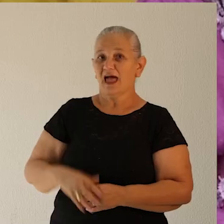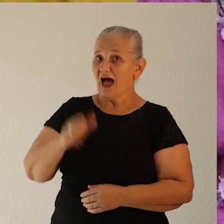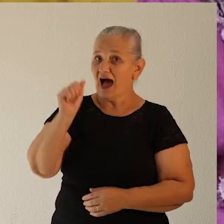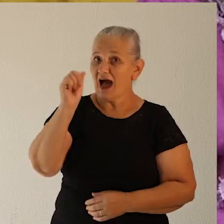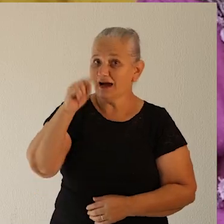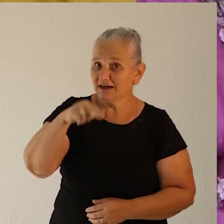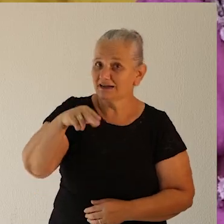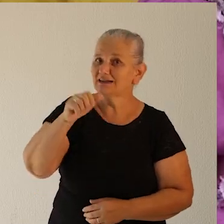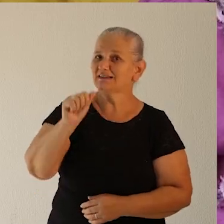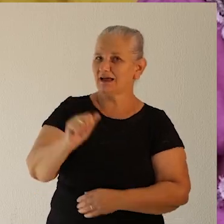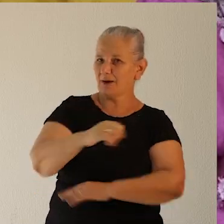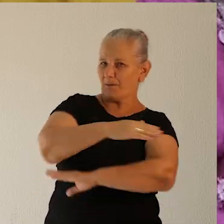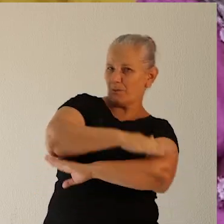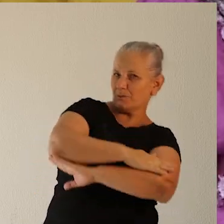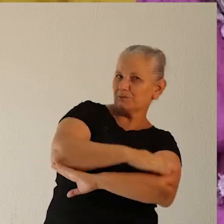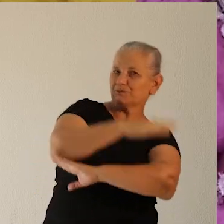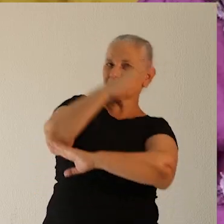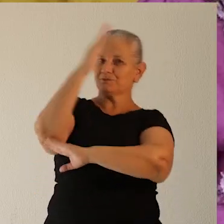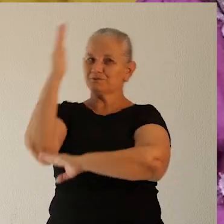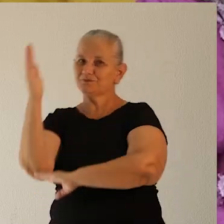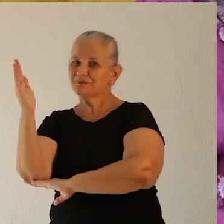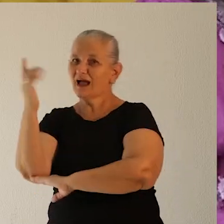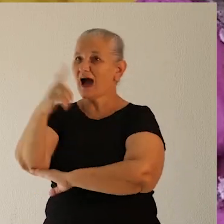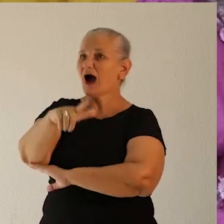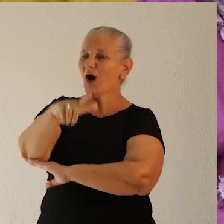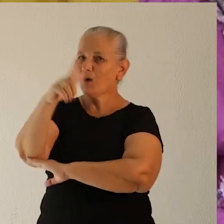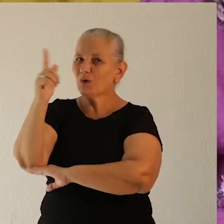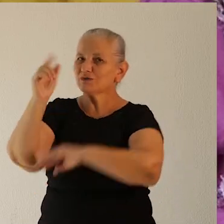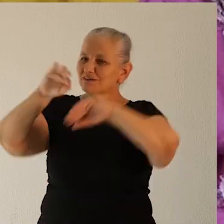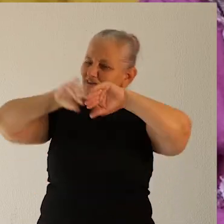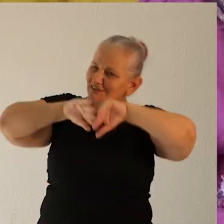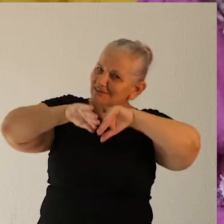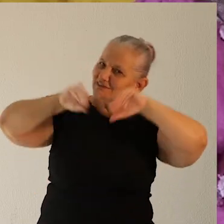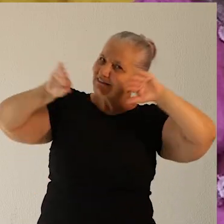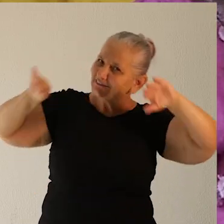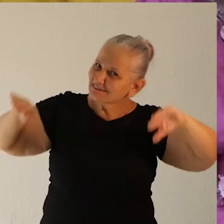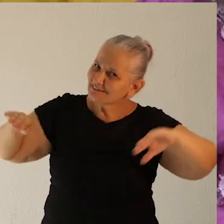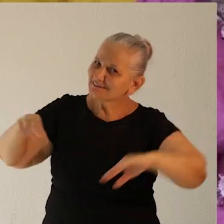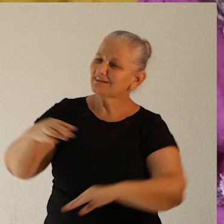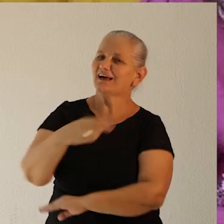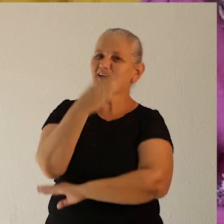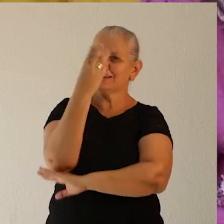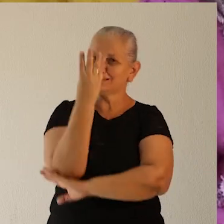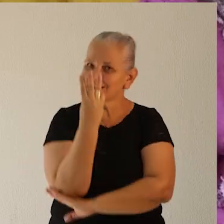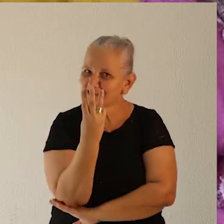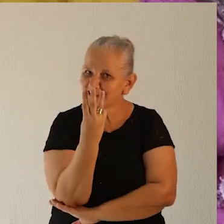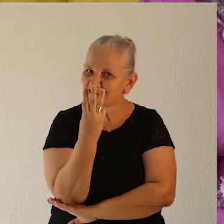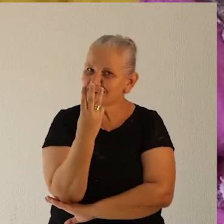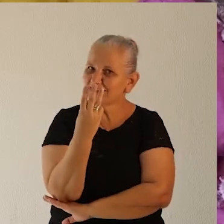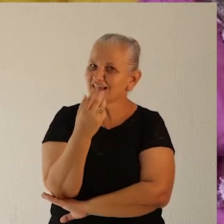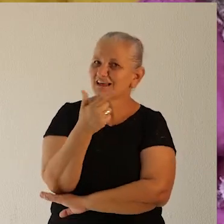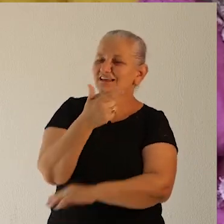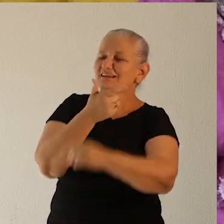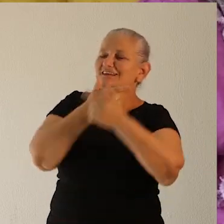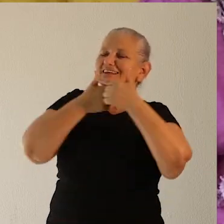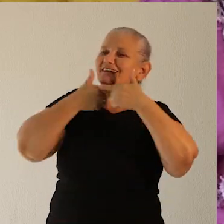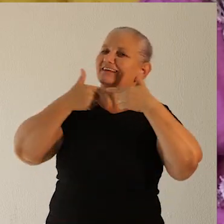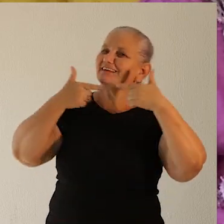Arabella abria a janela, Carolina erguia a cortina e Maria olhava e